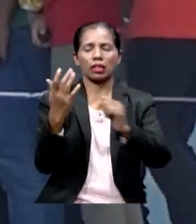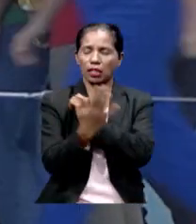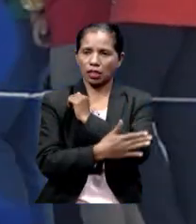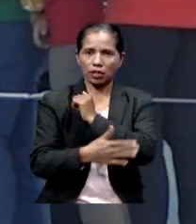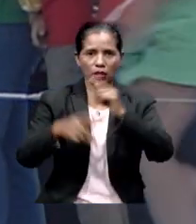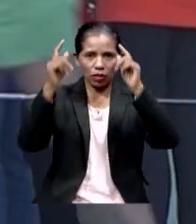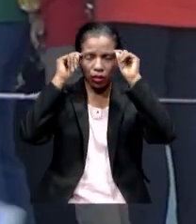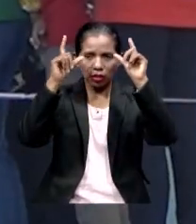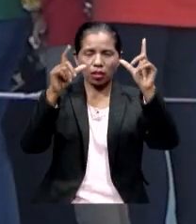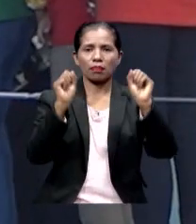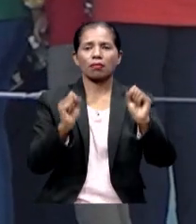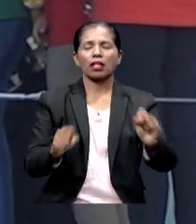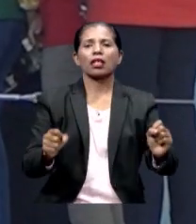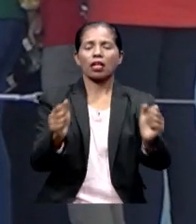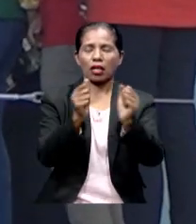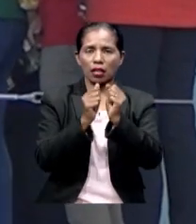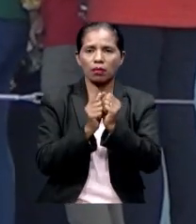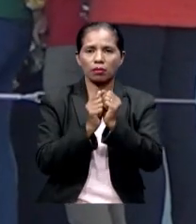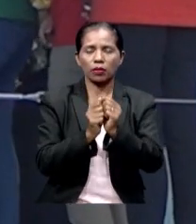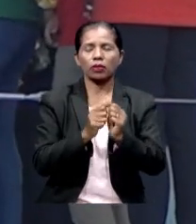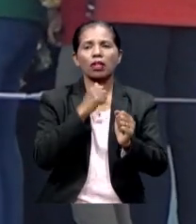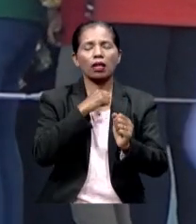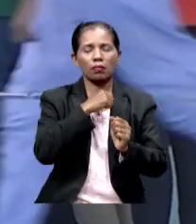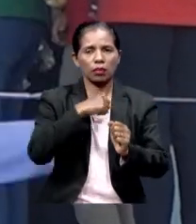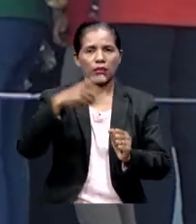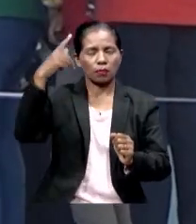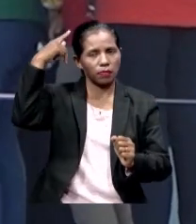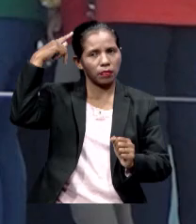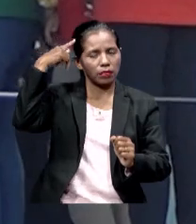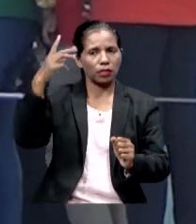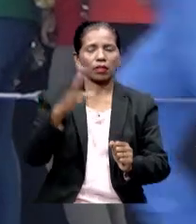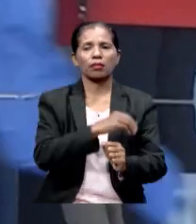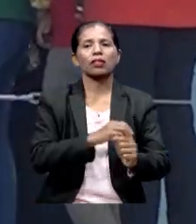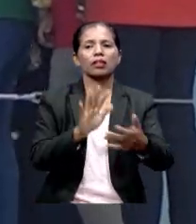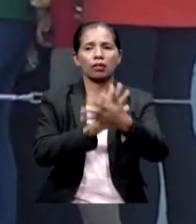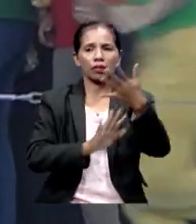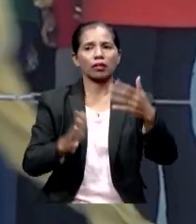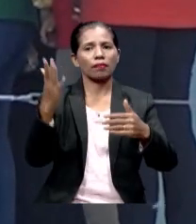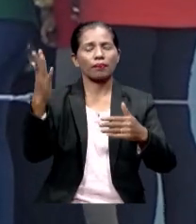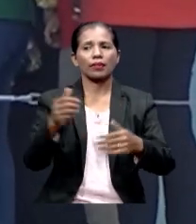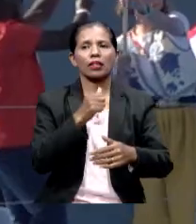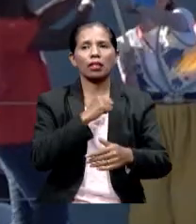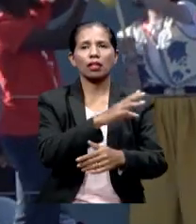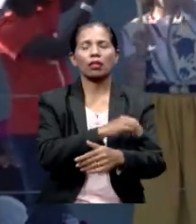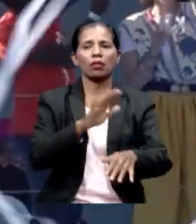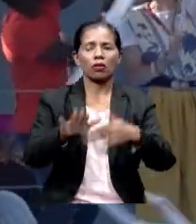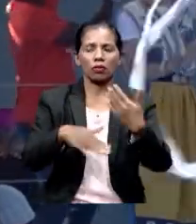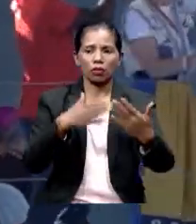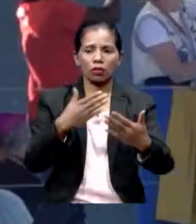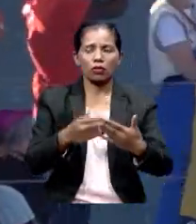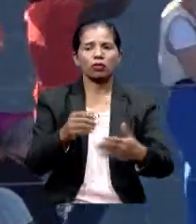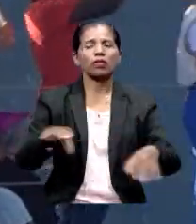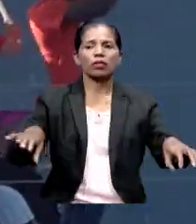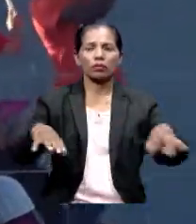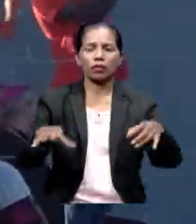Timor-Leste, onde ele acompanha a Papa e a welcoming ceremony. E é só muito, o Papa agradece a entidade Hutu, no